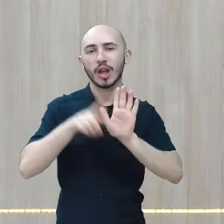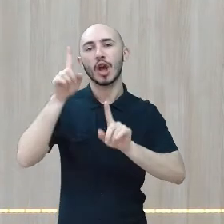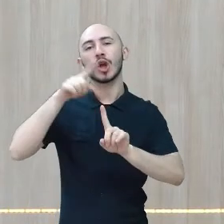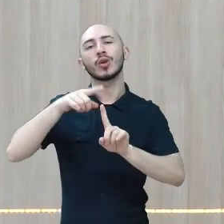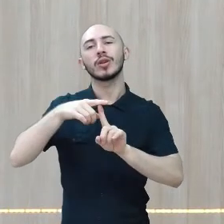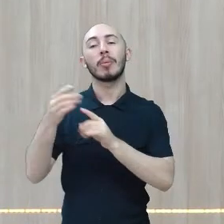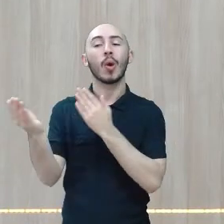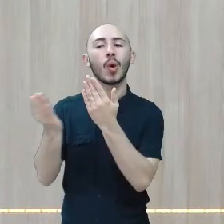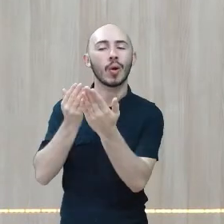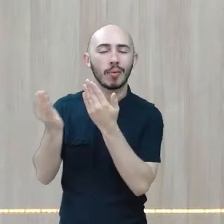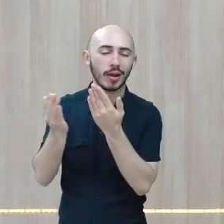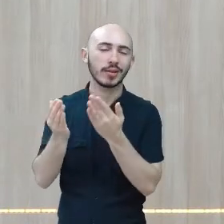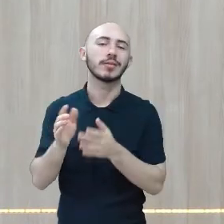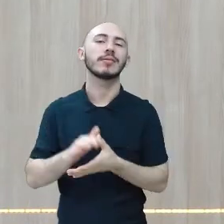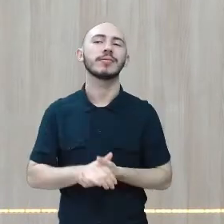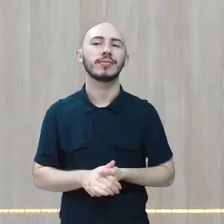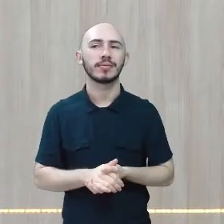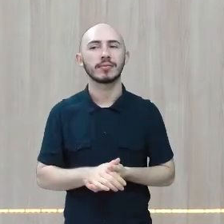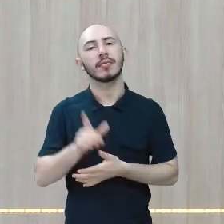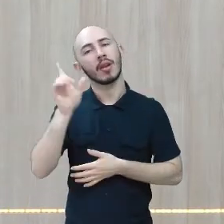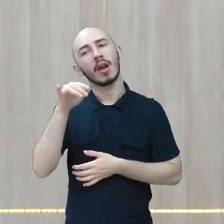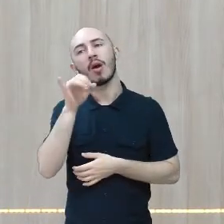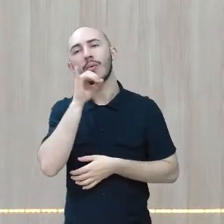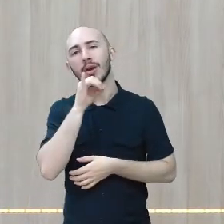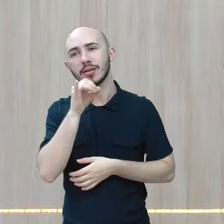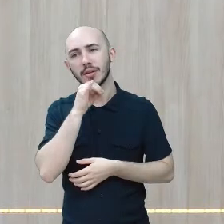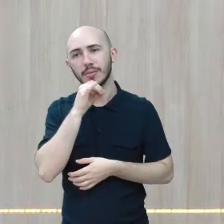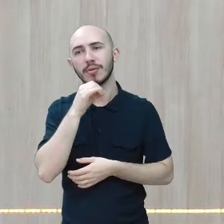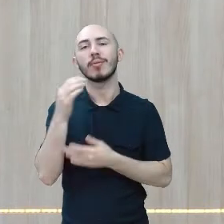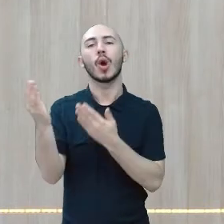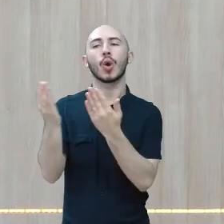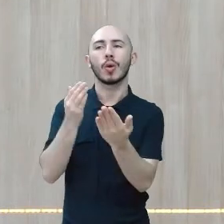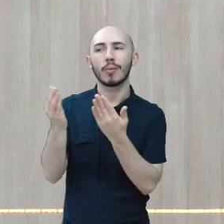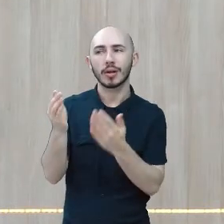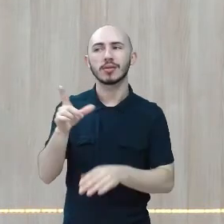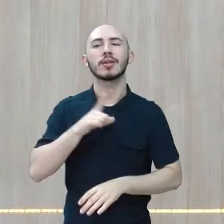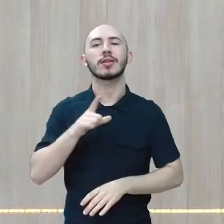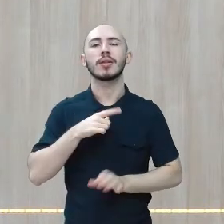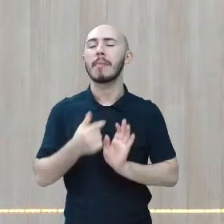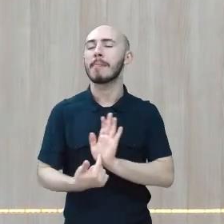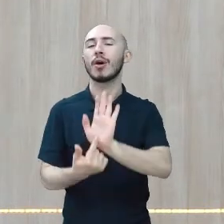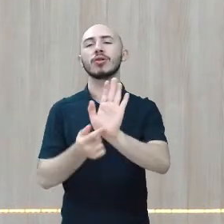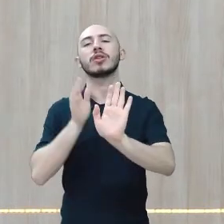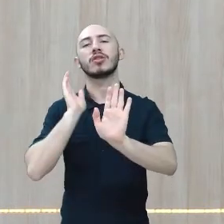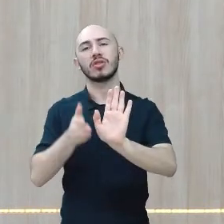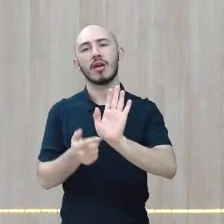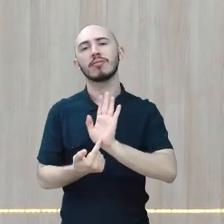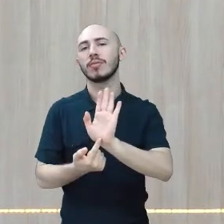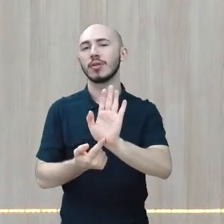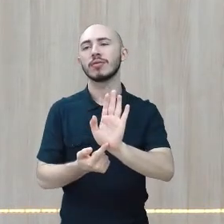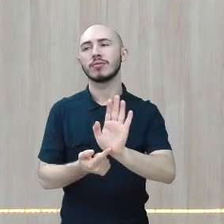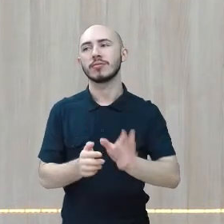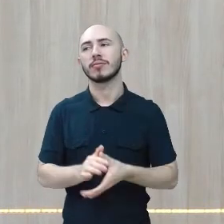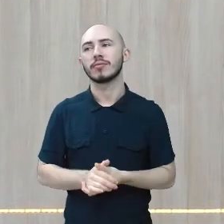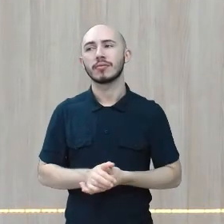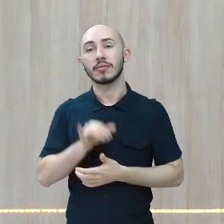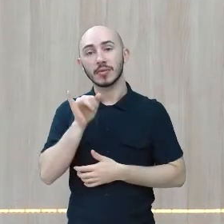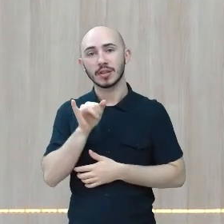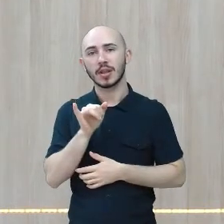é um exemplo de comparação que está explícita. Quando você